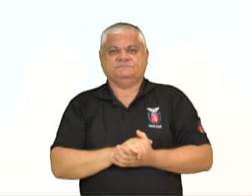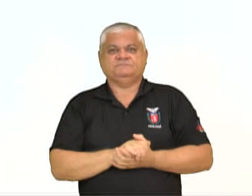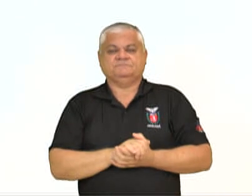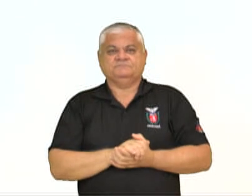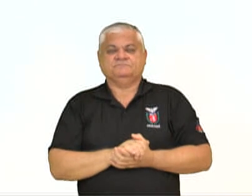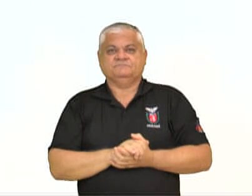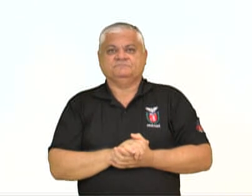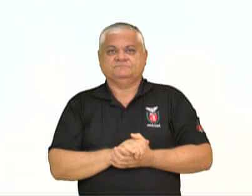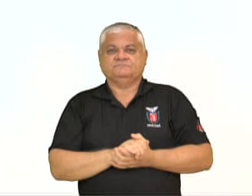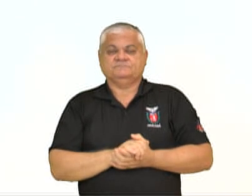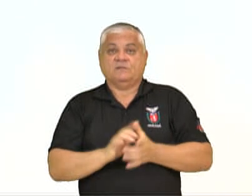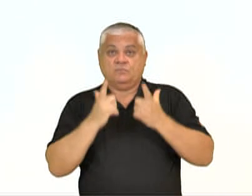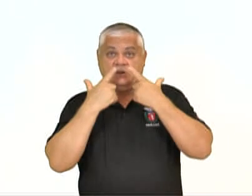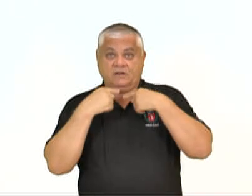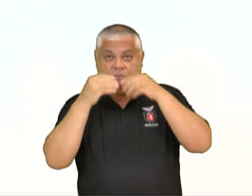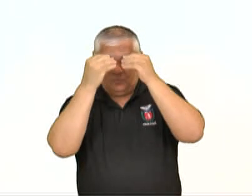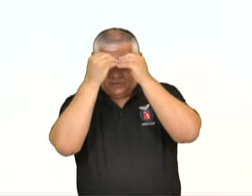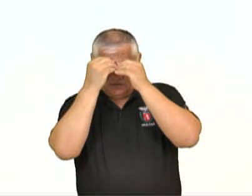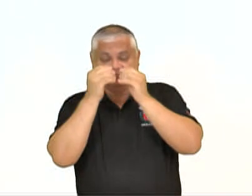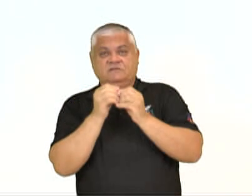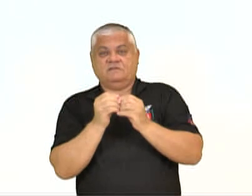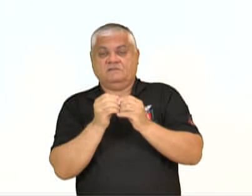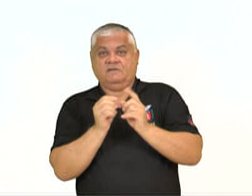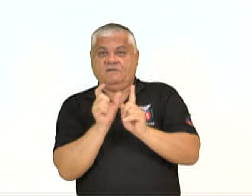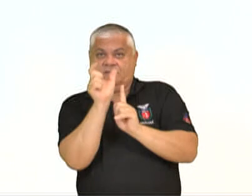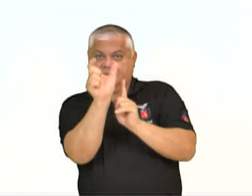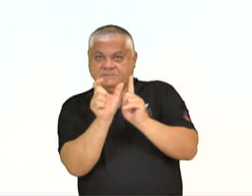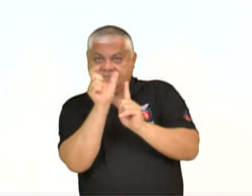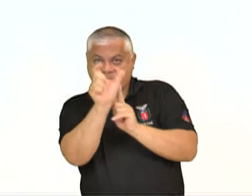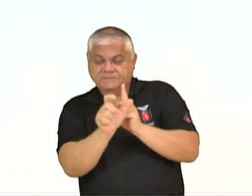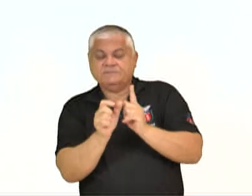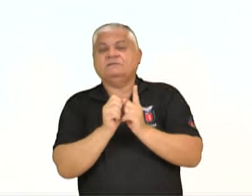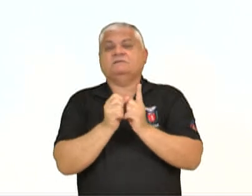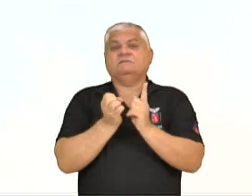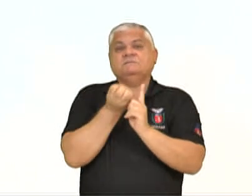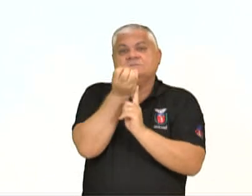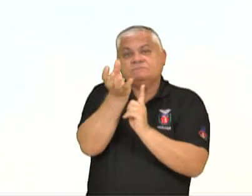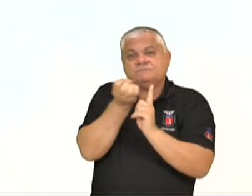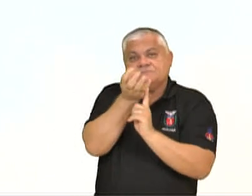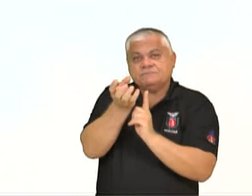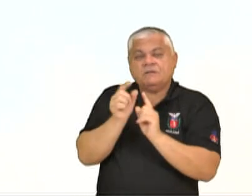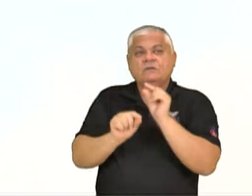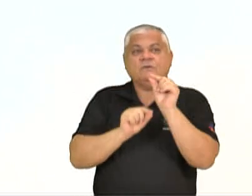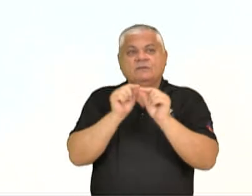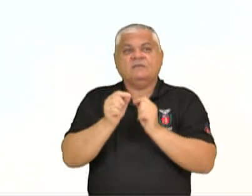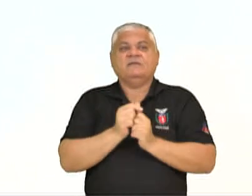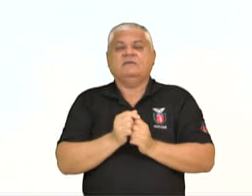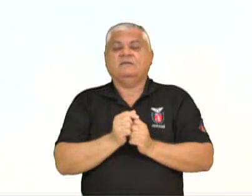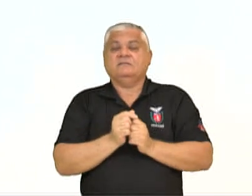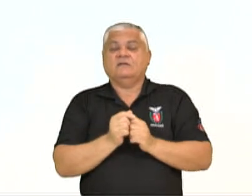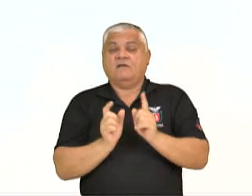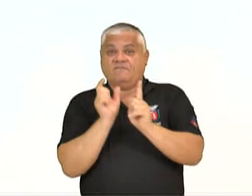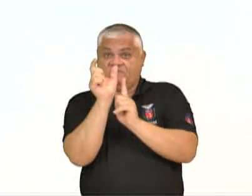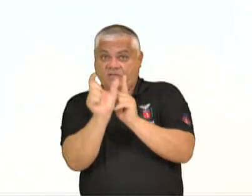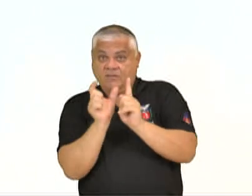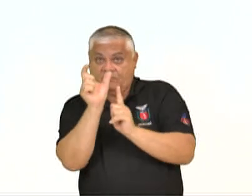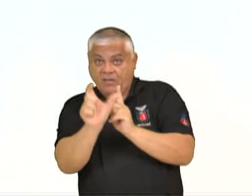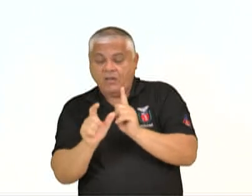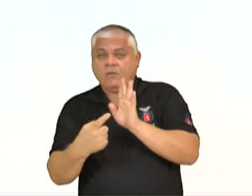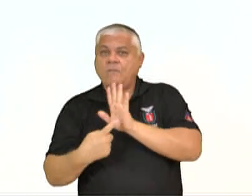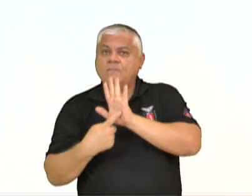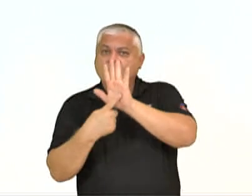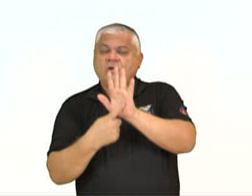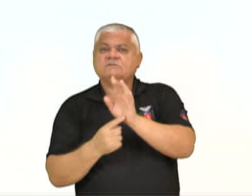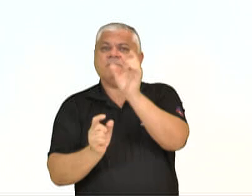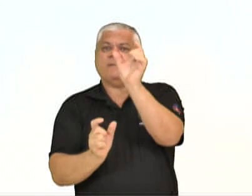Então, linguagem verbal e não verbal, para a gente memorizar aí e compreender os conceitos, a linguagem verbal é aquela que expressa por